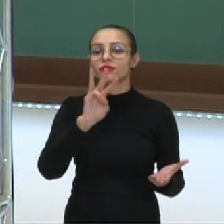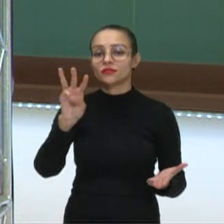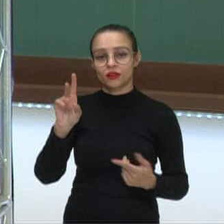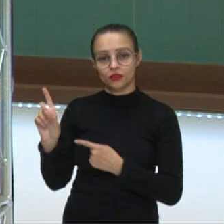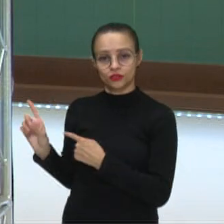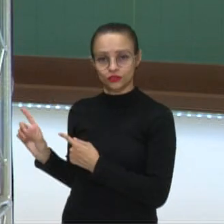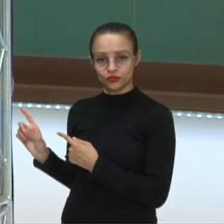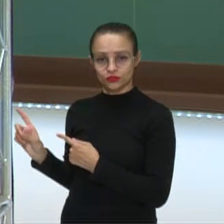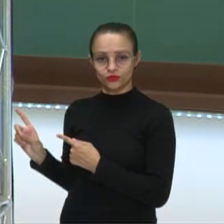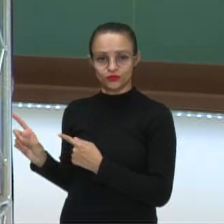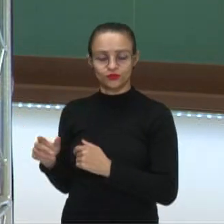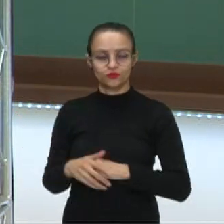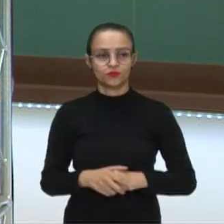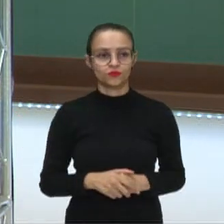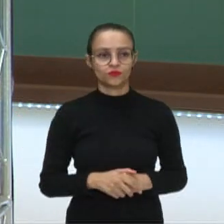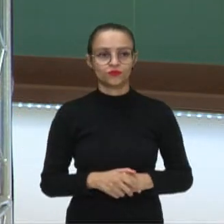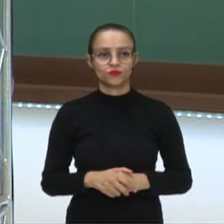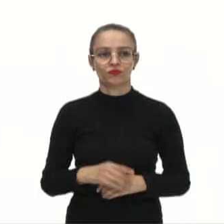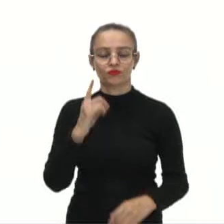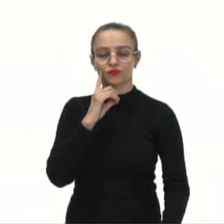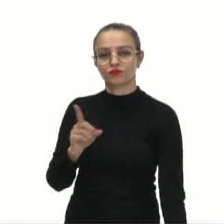Canva. Então,